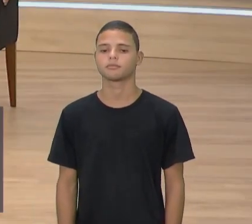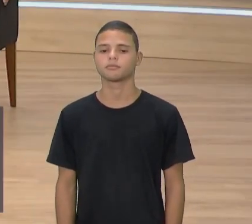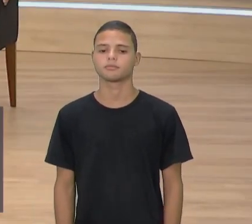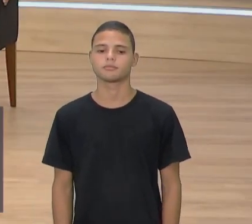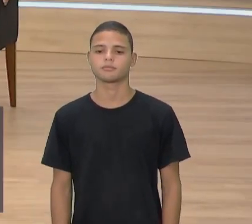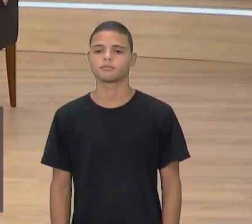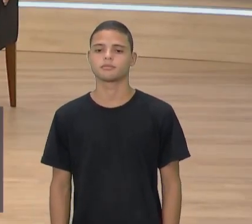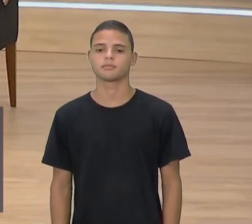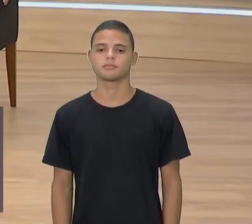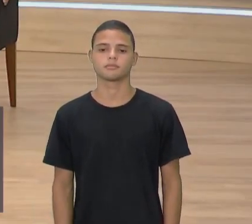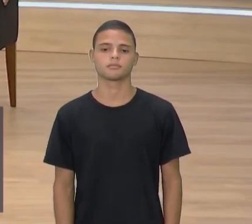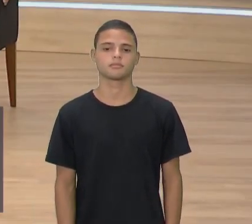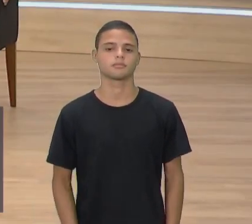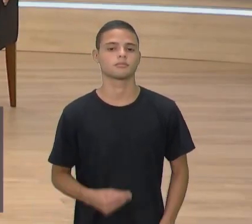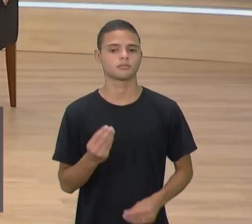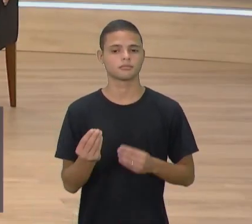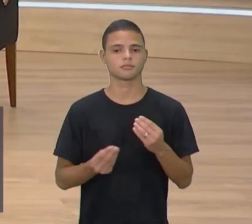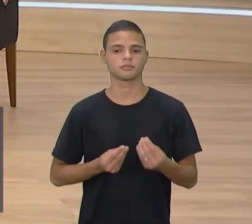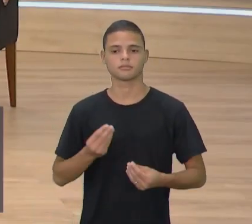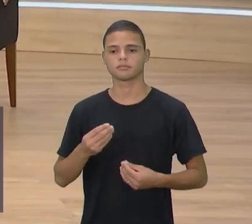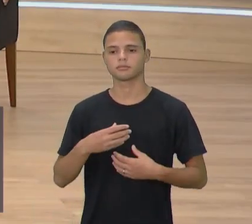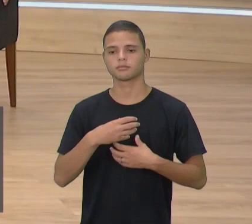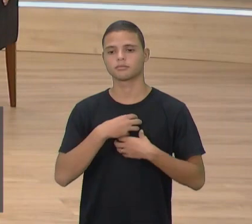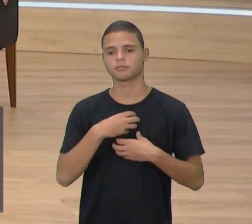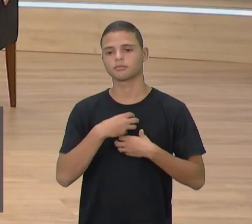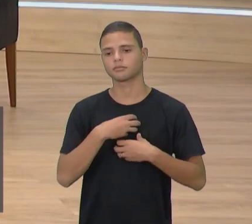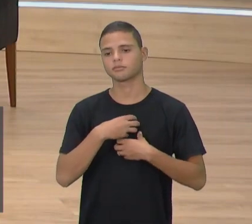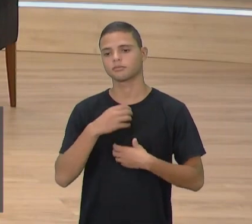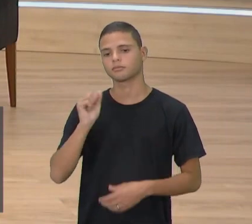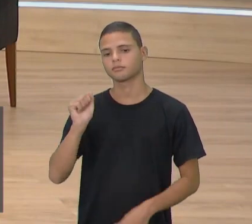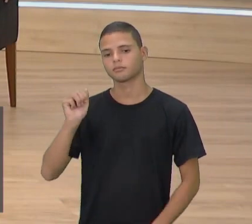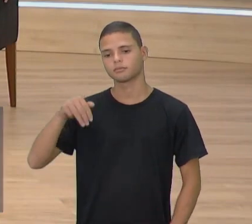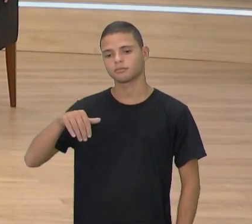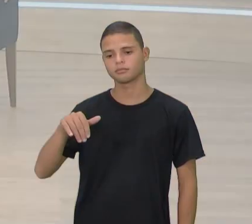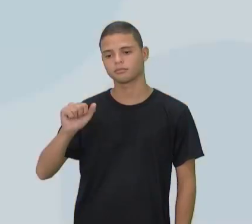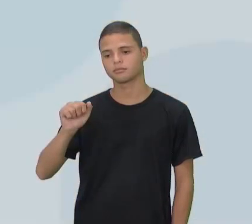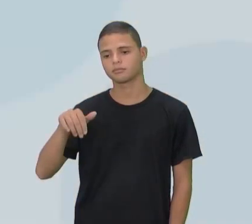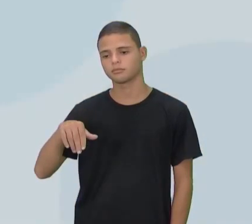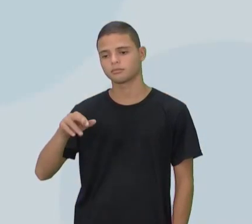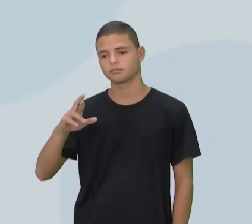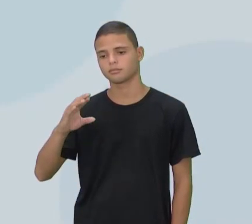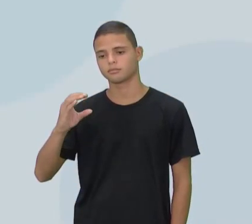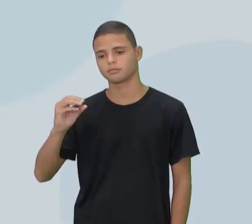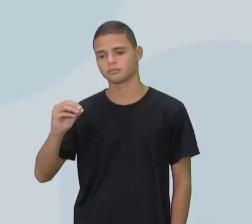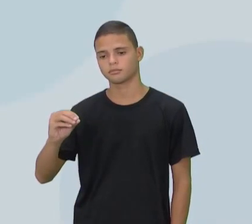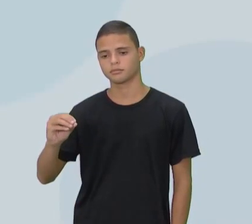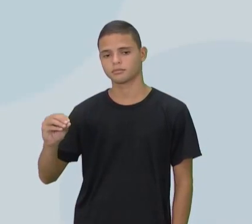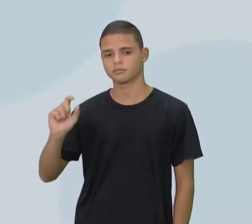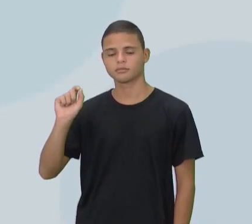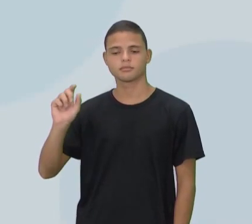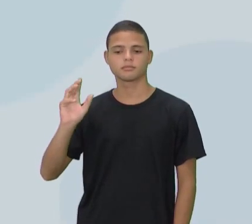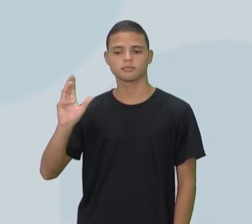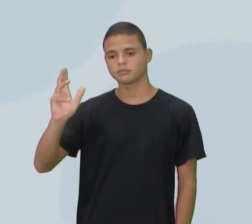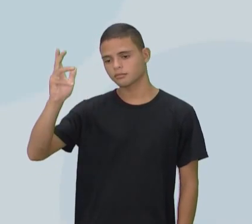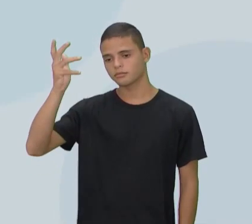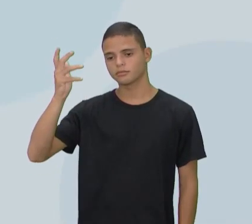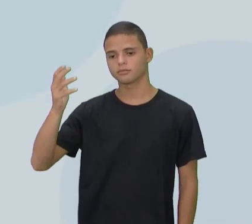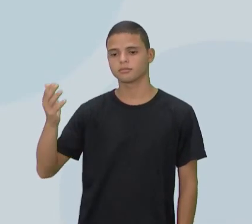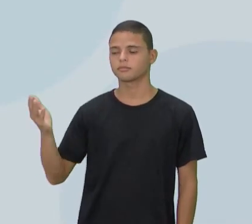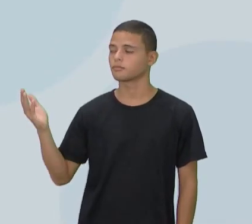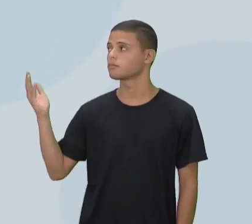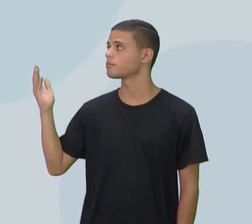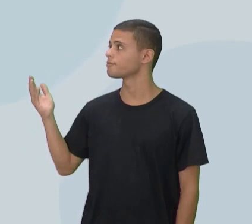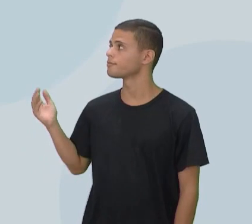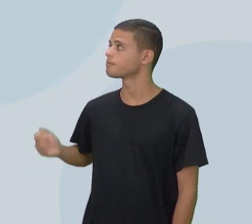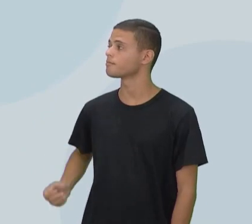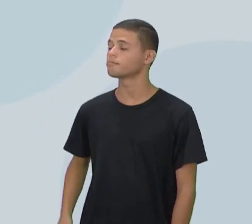Como se comporta, então, o amianto no ambiente, né? Como que acontece, o que acontece com o amianto no ambiente,